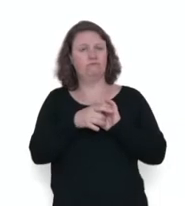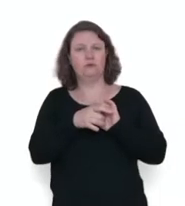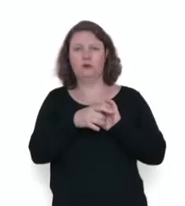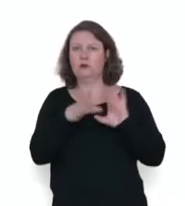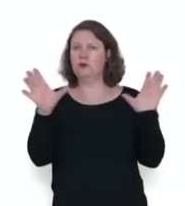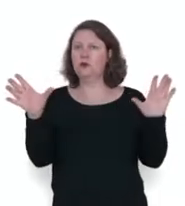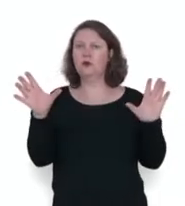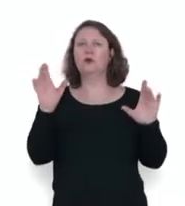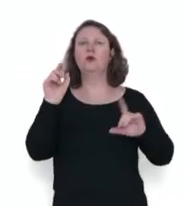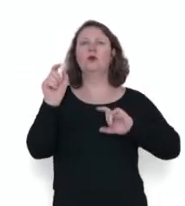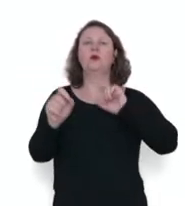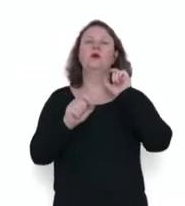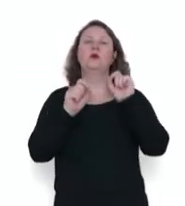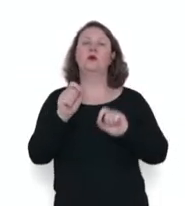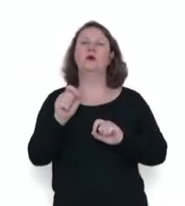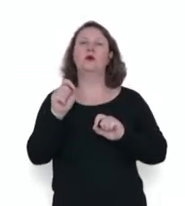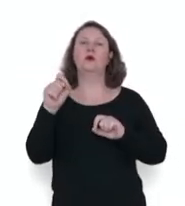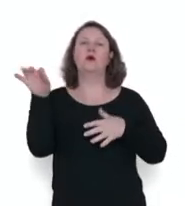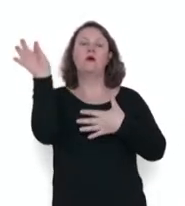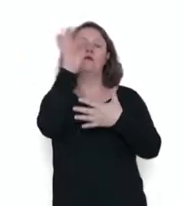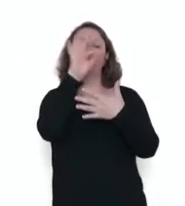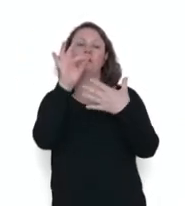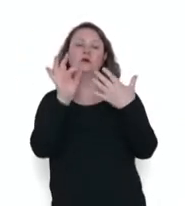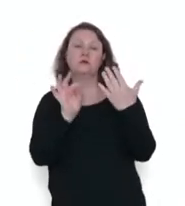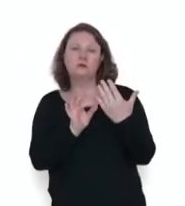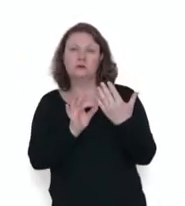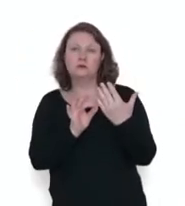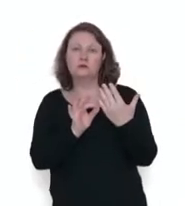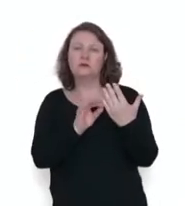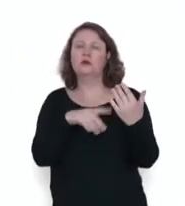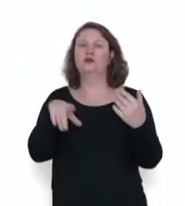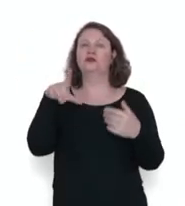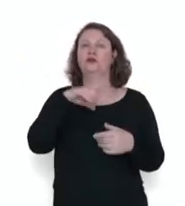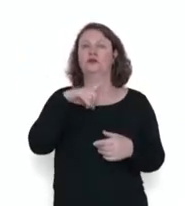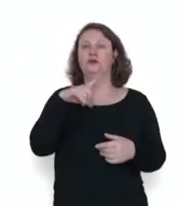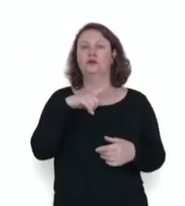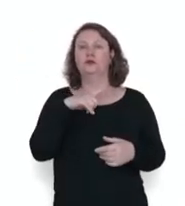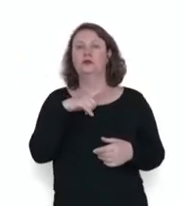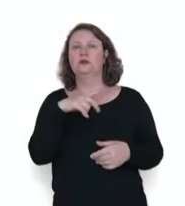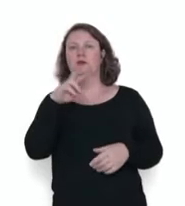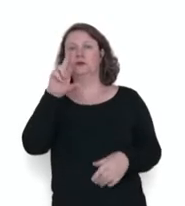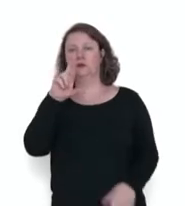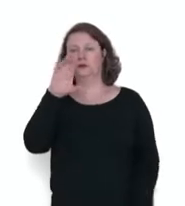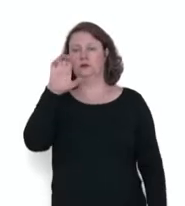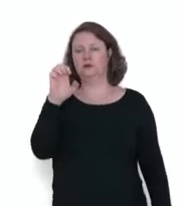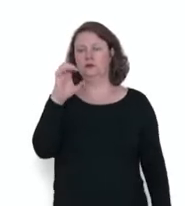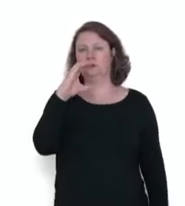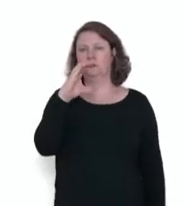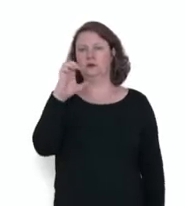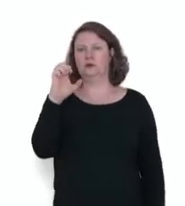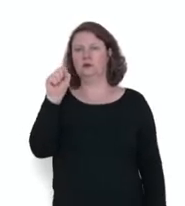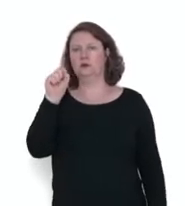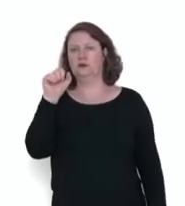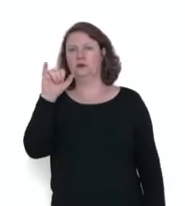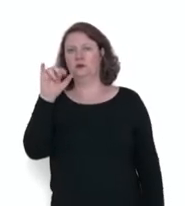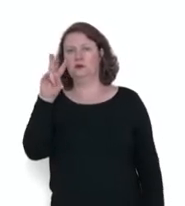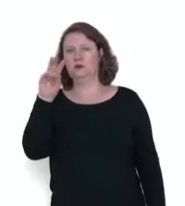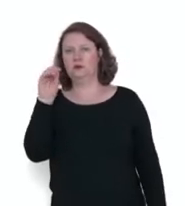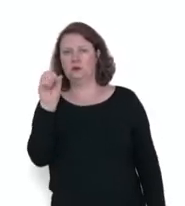a existência de fatores recessivos e dominantes, que funcionam de acordo com as leis